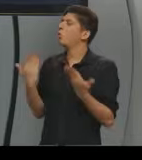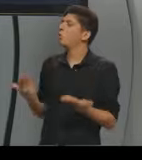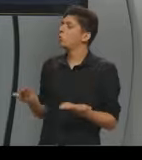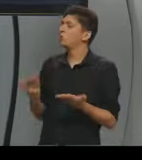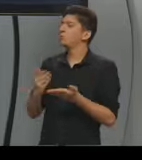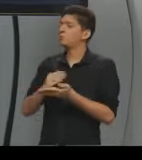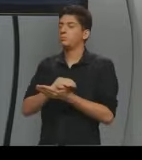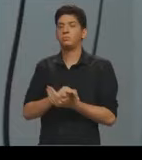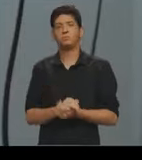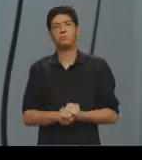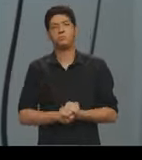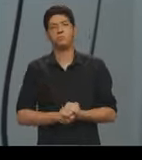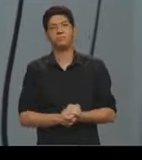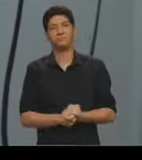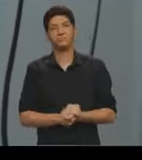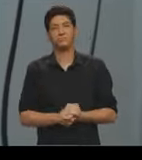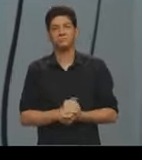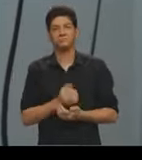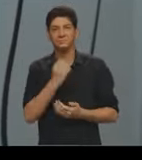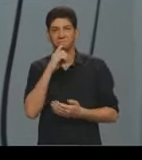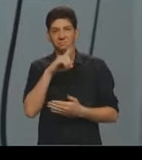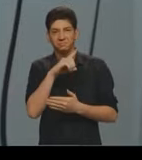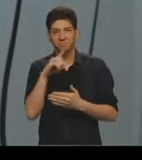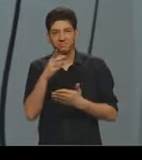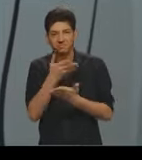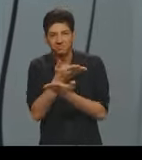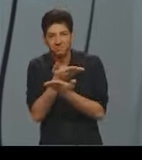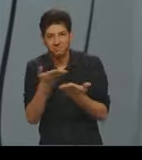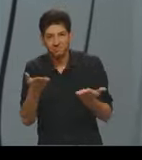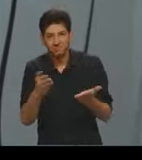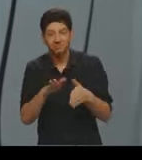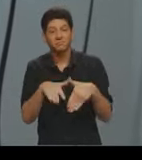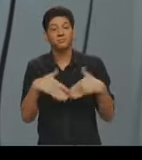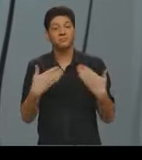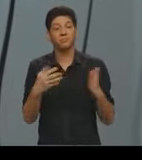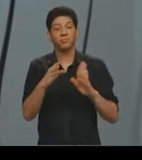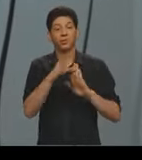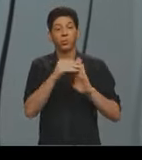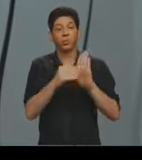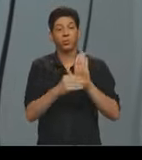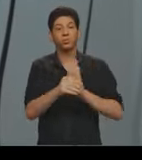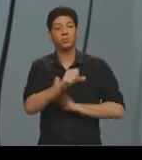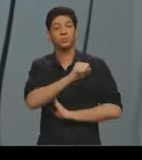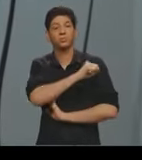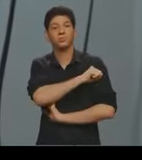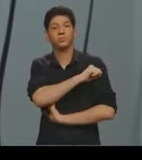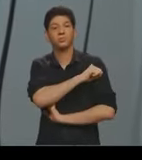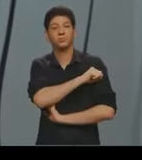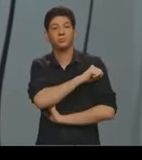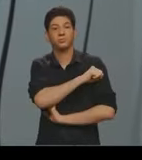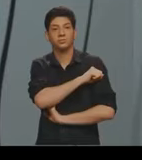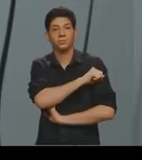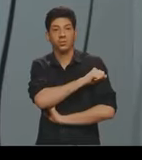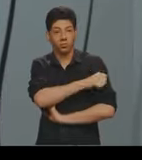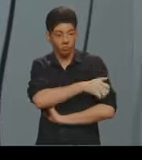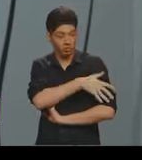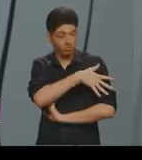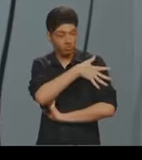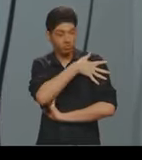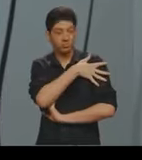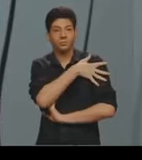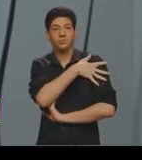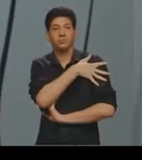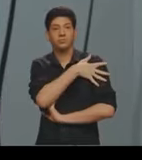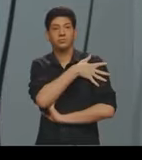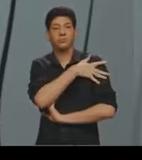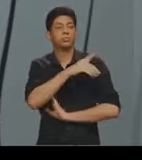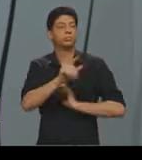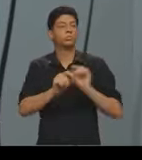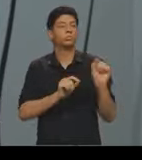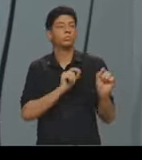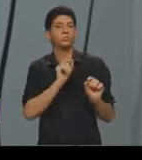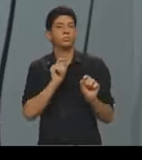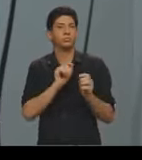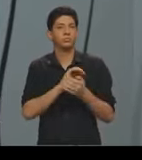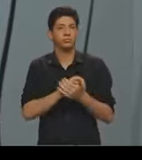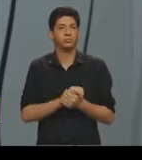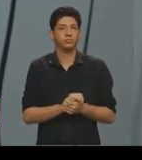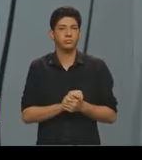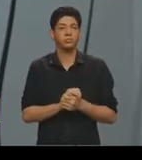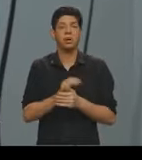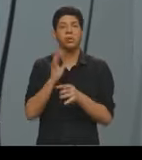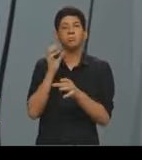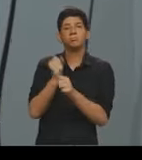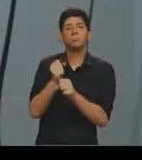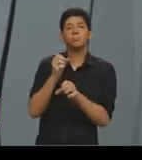aulas? Bom dia. O conteúdo do 8º ano do ensino fundamental foi